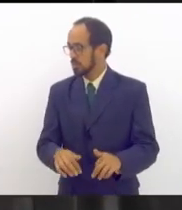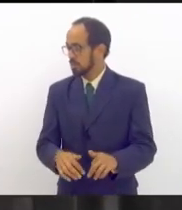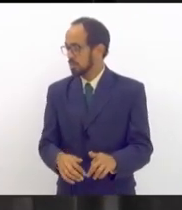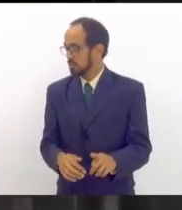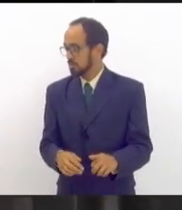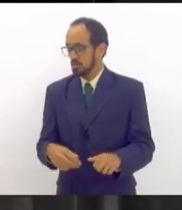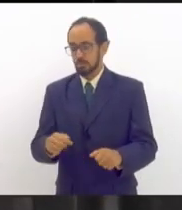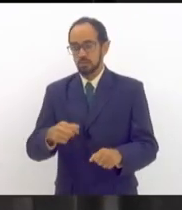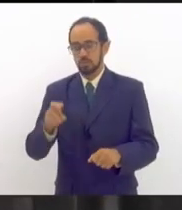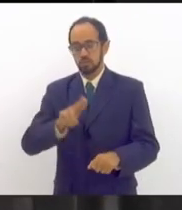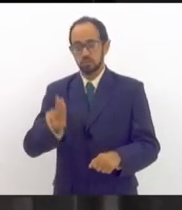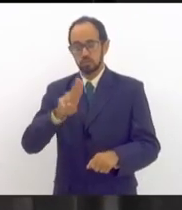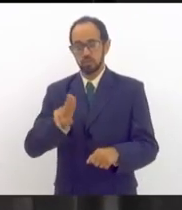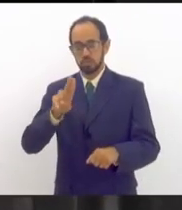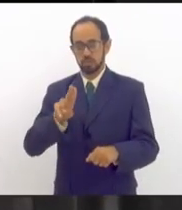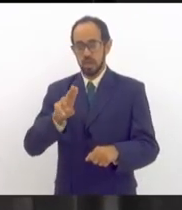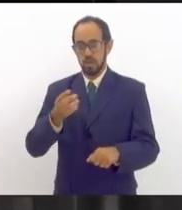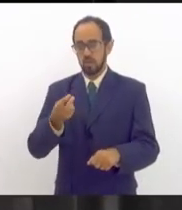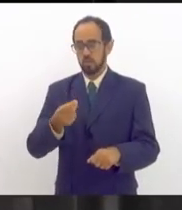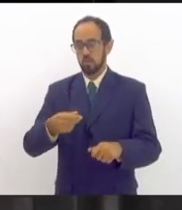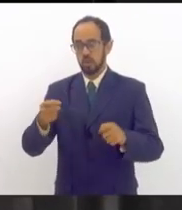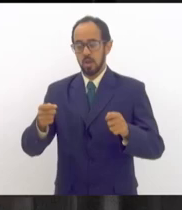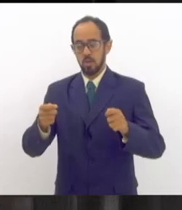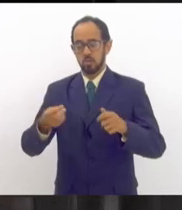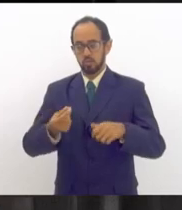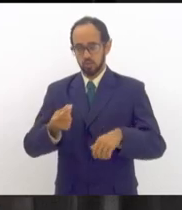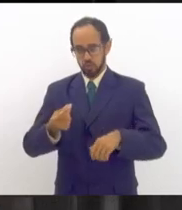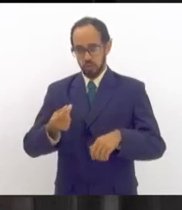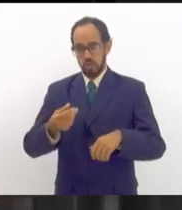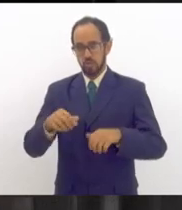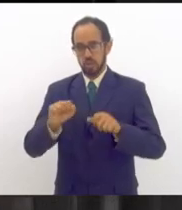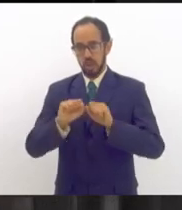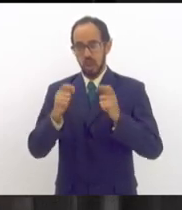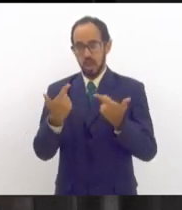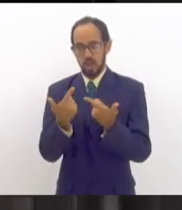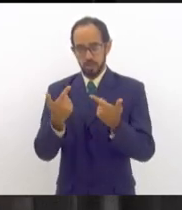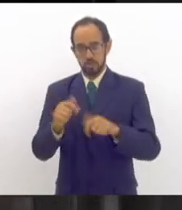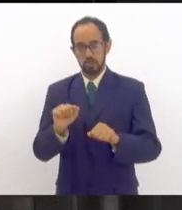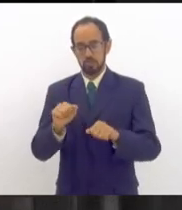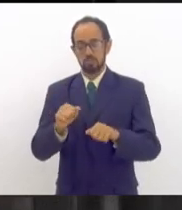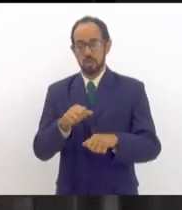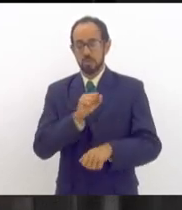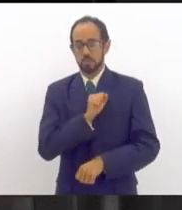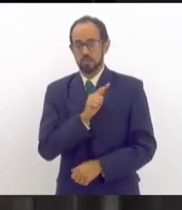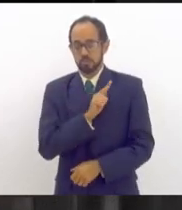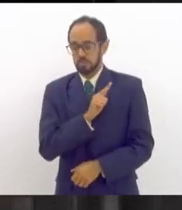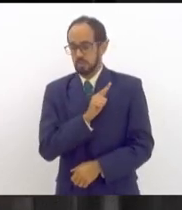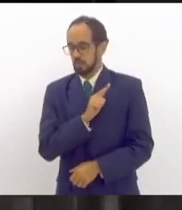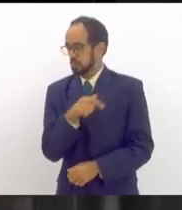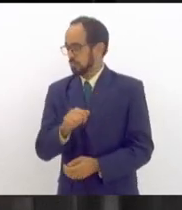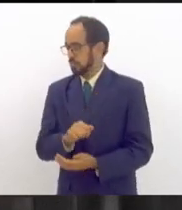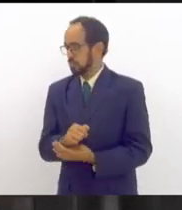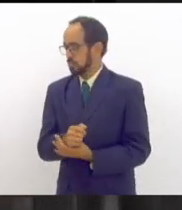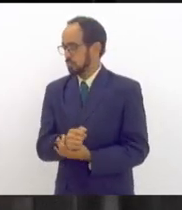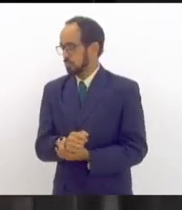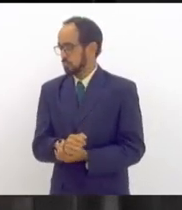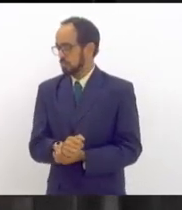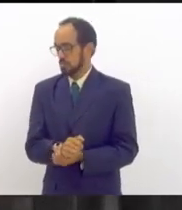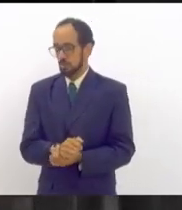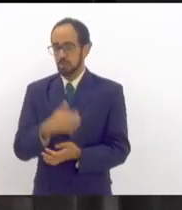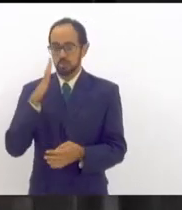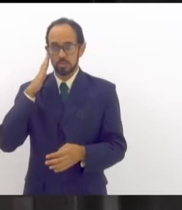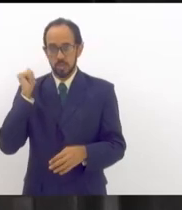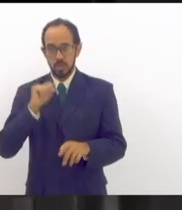possa utilizar os recursos do fundo especial da alerj para São Gonçalo a gente sabe que esse fundo